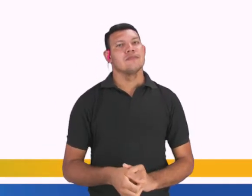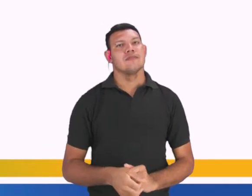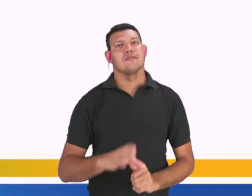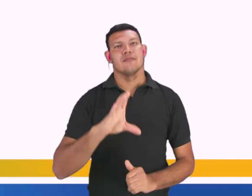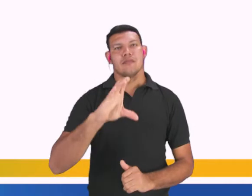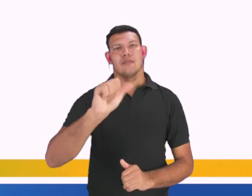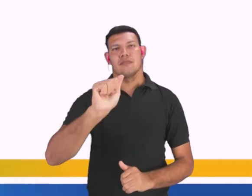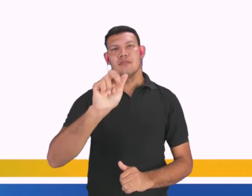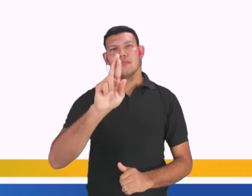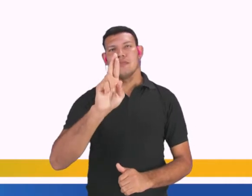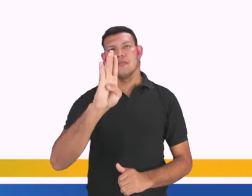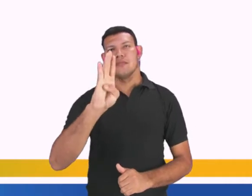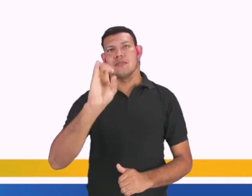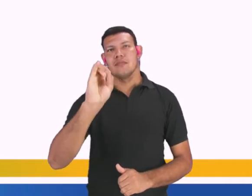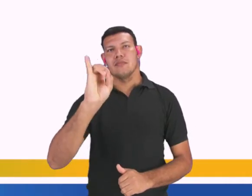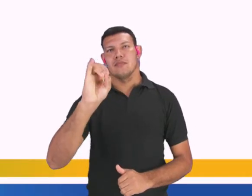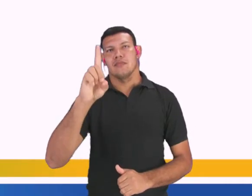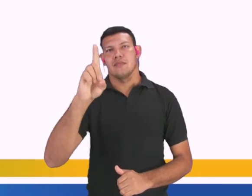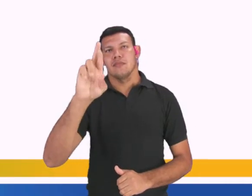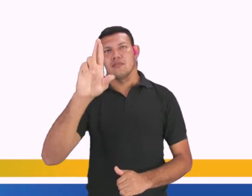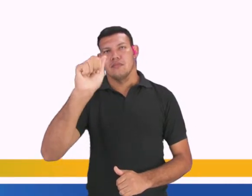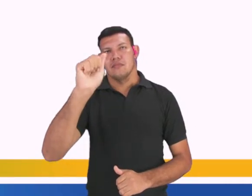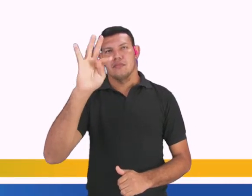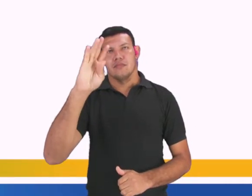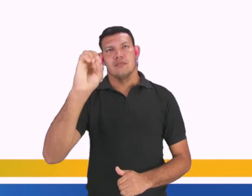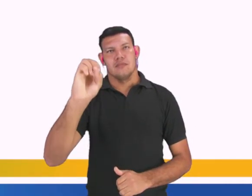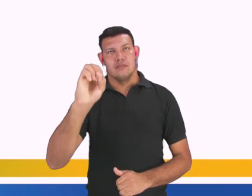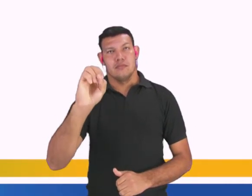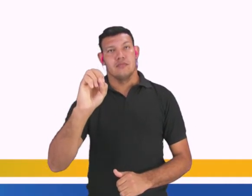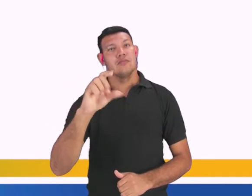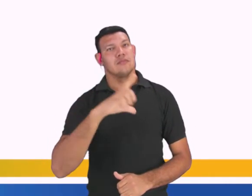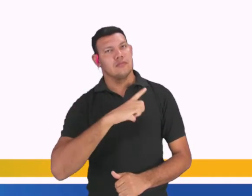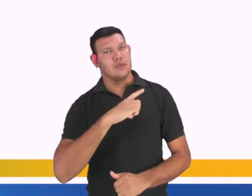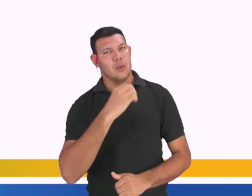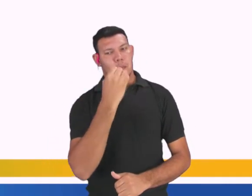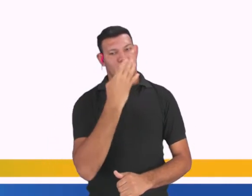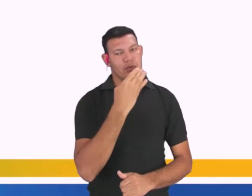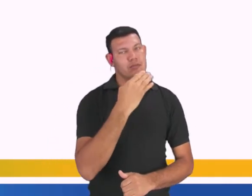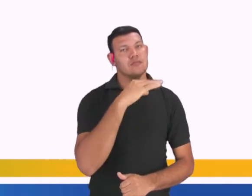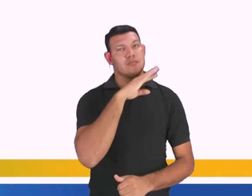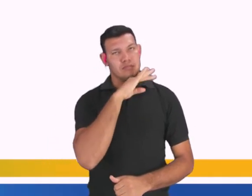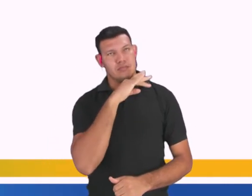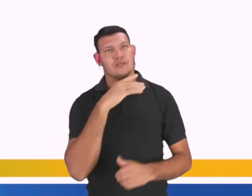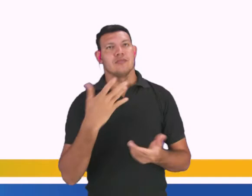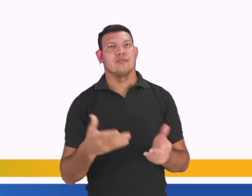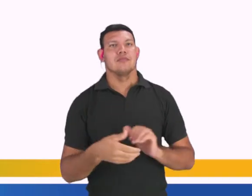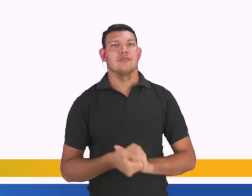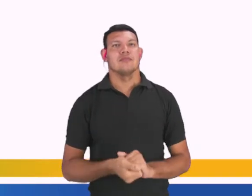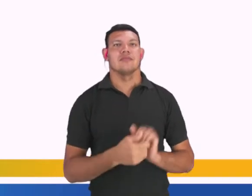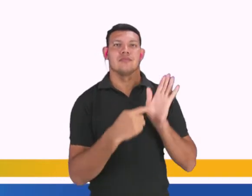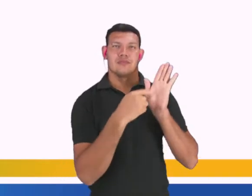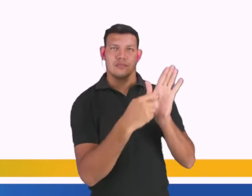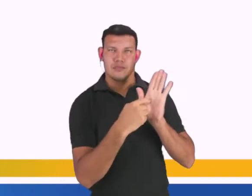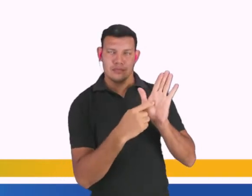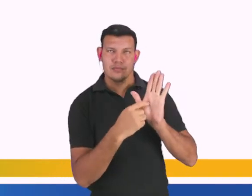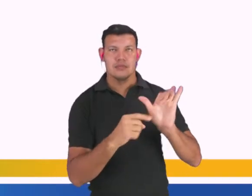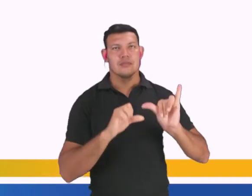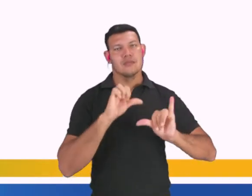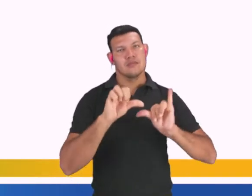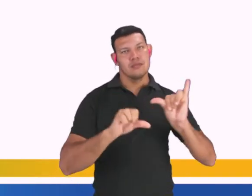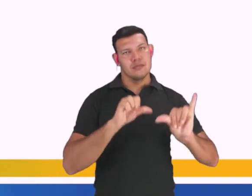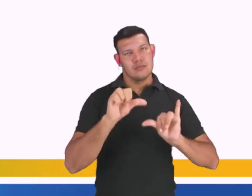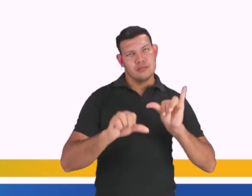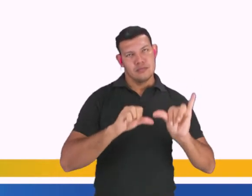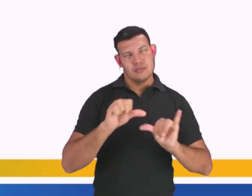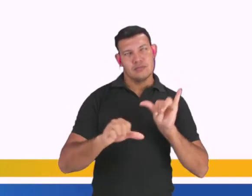também vai aumentar essa massa, né? Existe carboidrato bom e carboidrato ruim. Aqui nós temos as reações que ocorrem